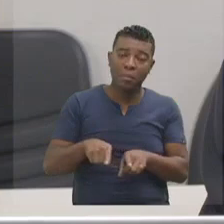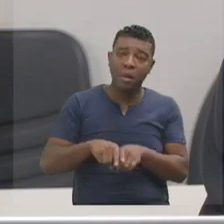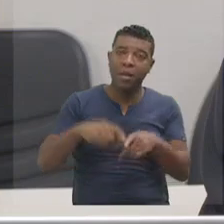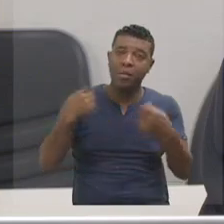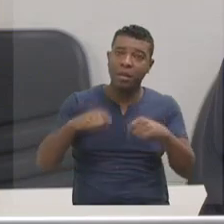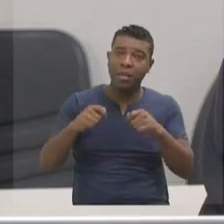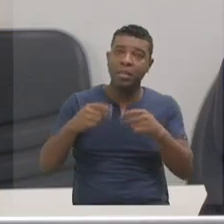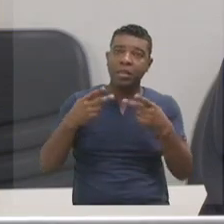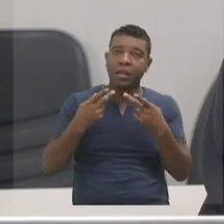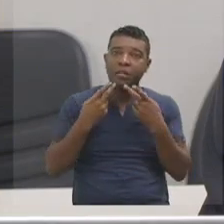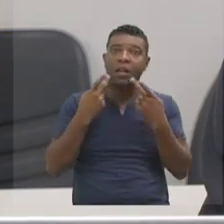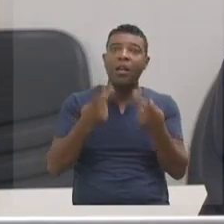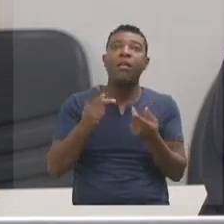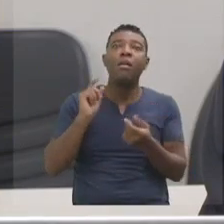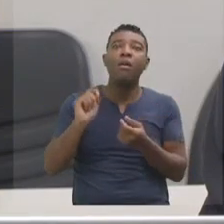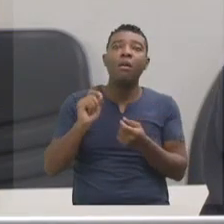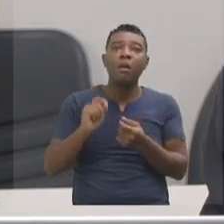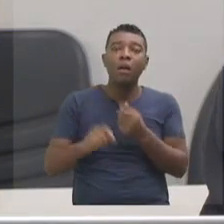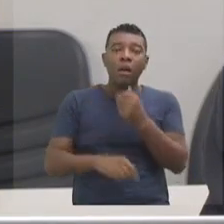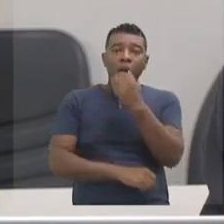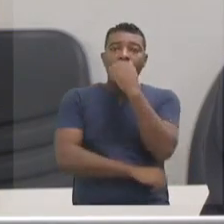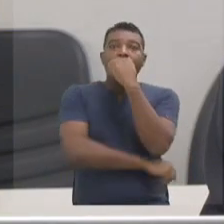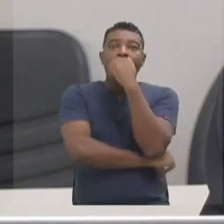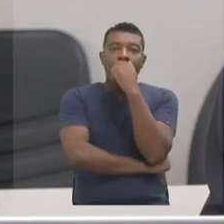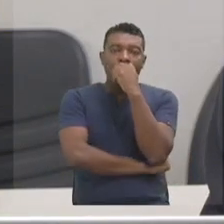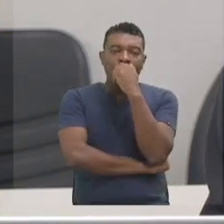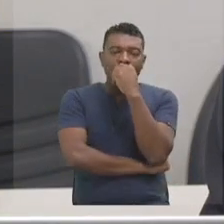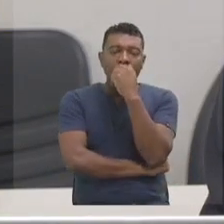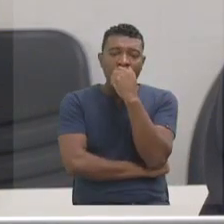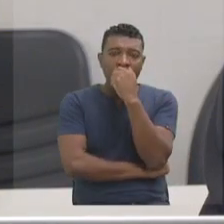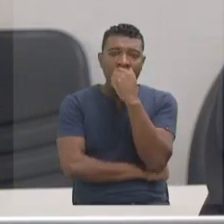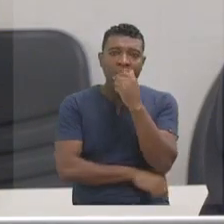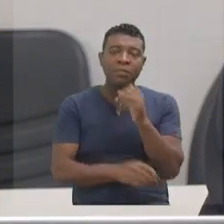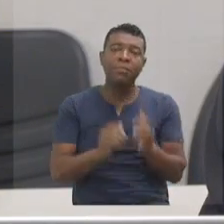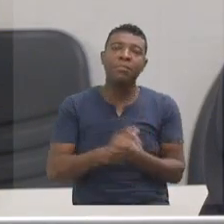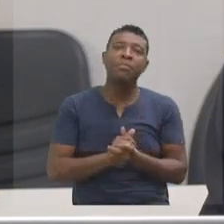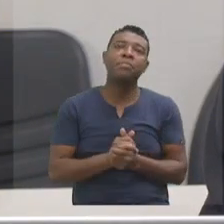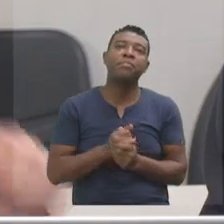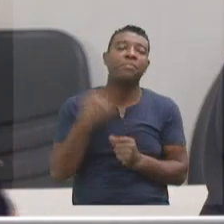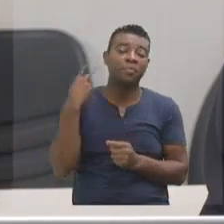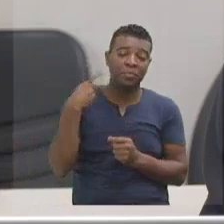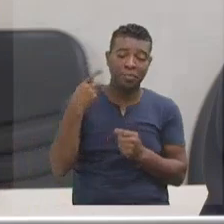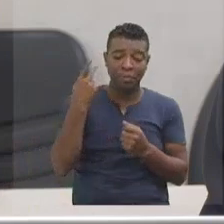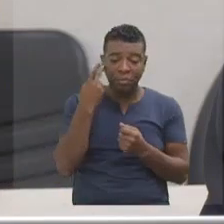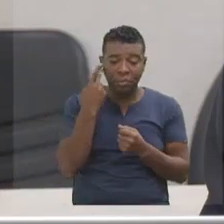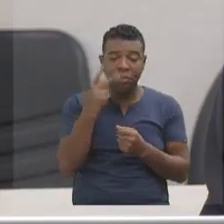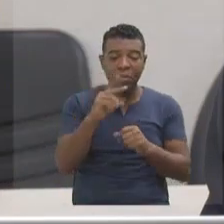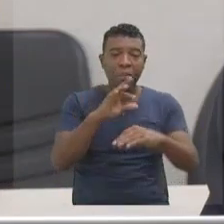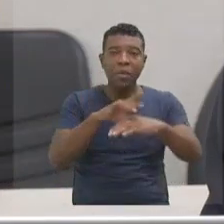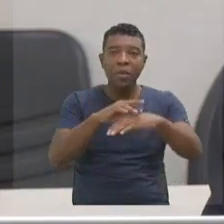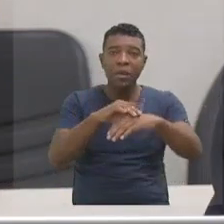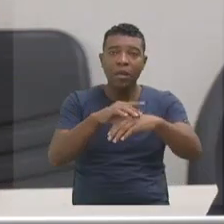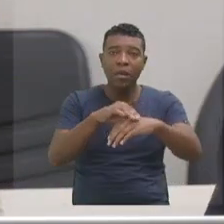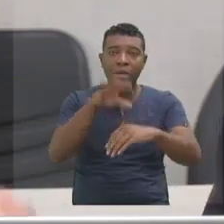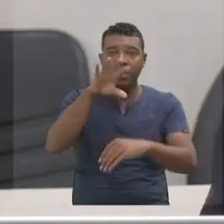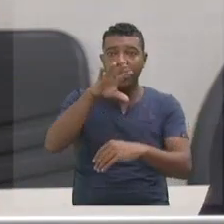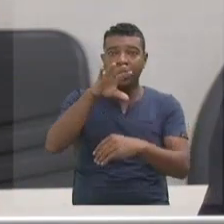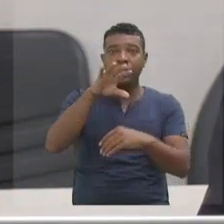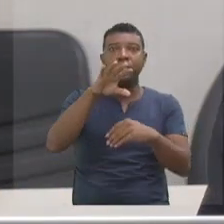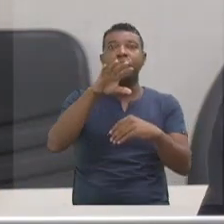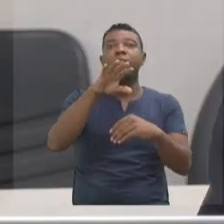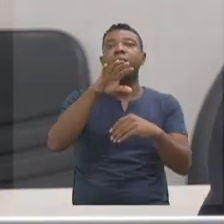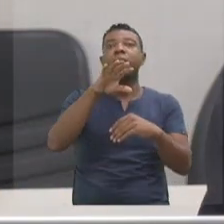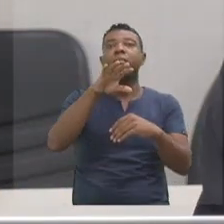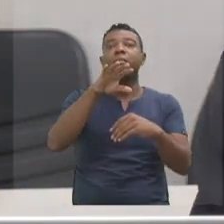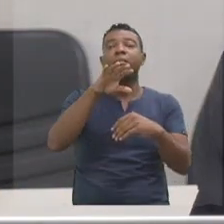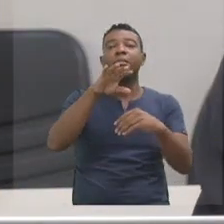tá ruim de eu enxergar daqui viu a política de doenças respiratórias essa aqui é de doenças renal crônica